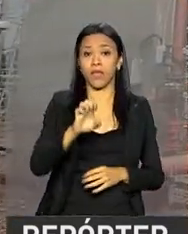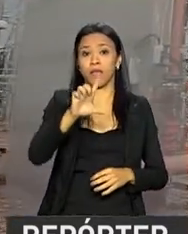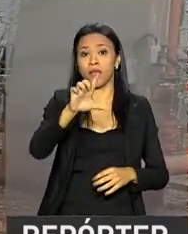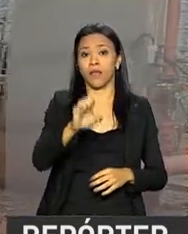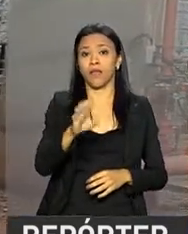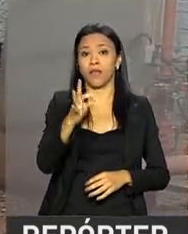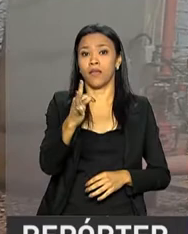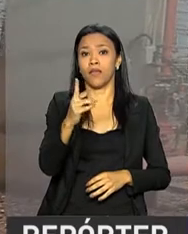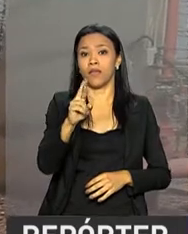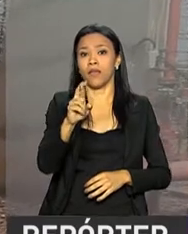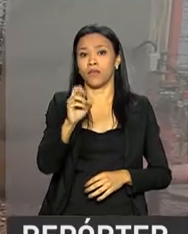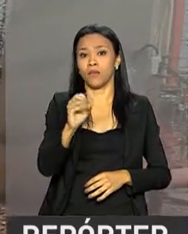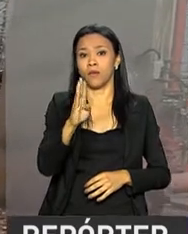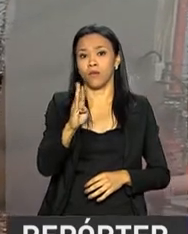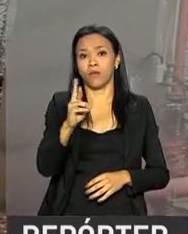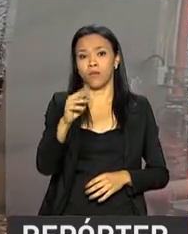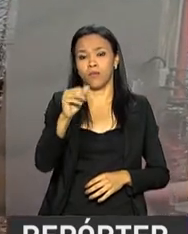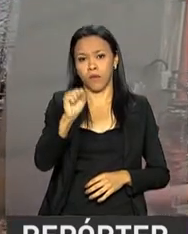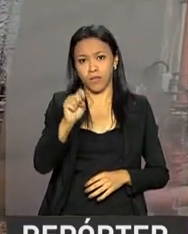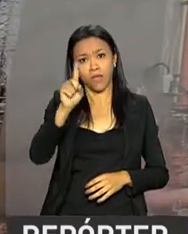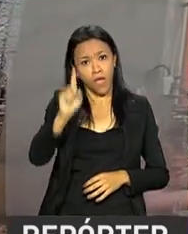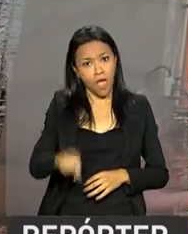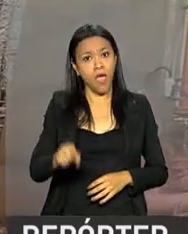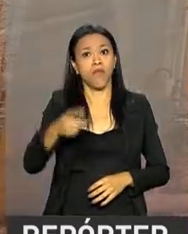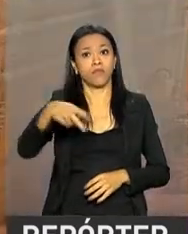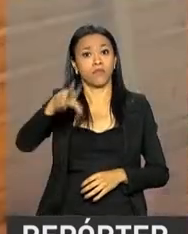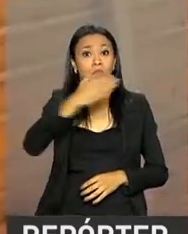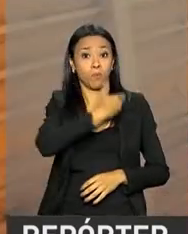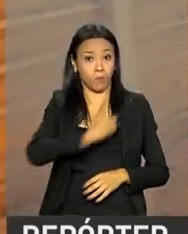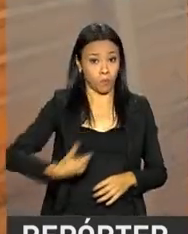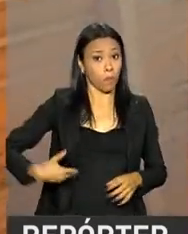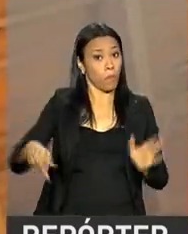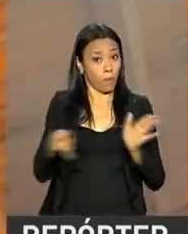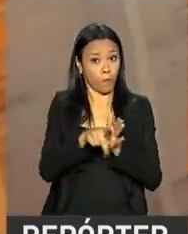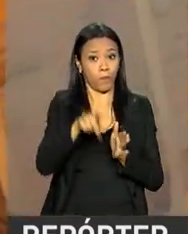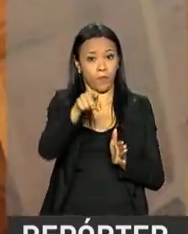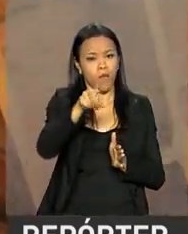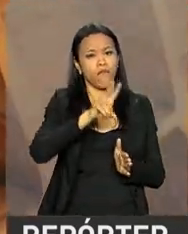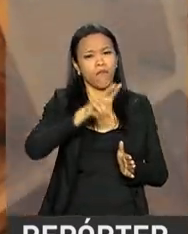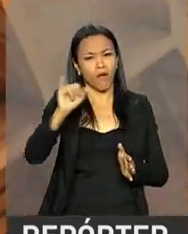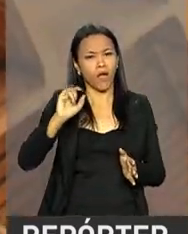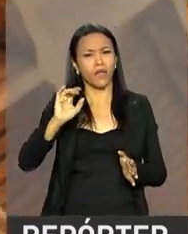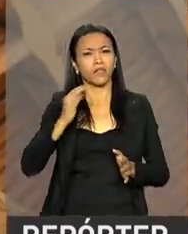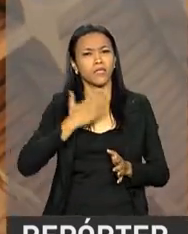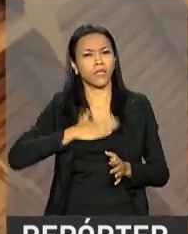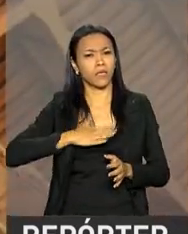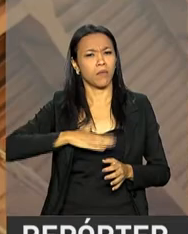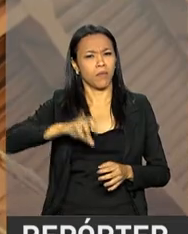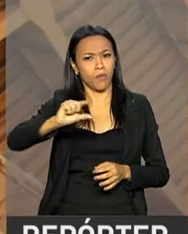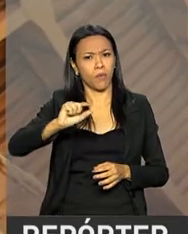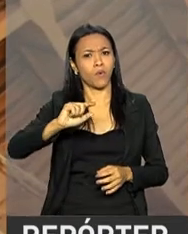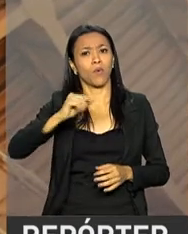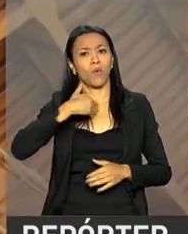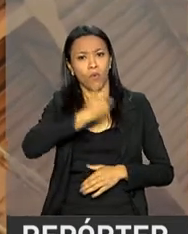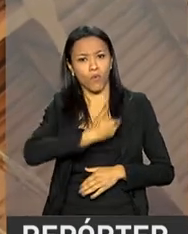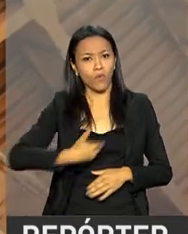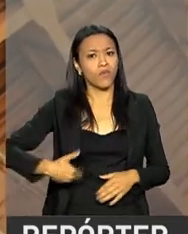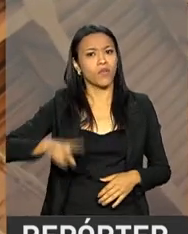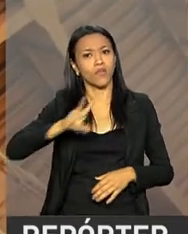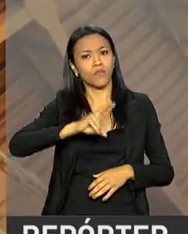estatal líder em geração e transmissão de energia no país, vai passar por um processo que está sendo chamado pelo governo